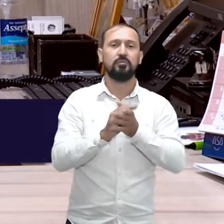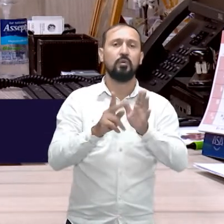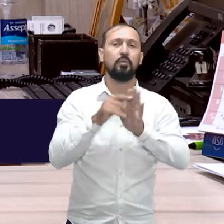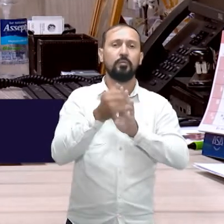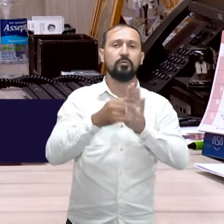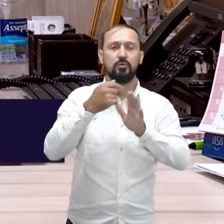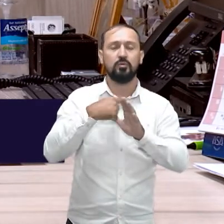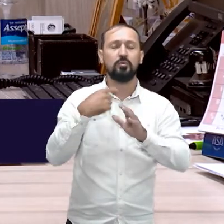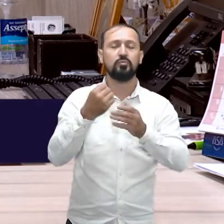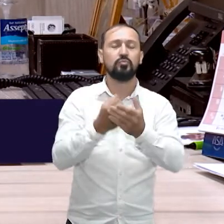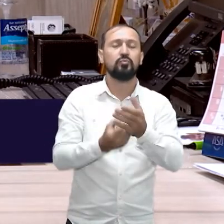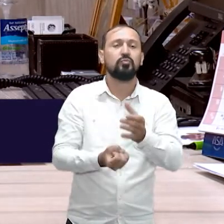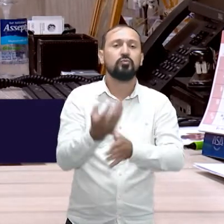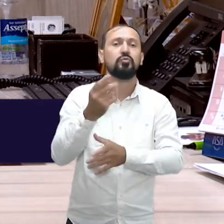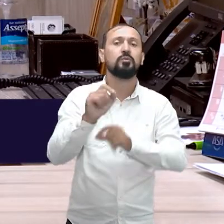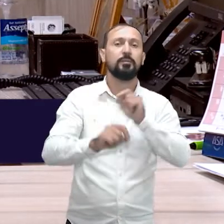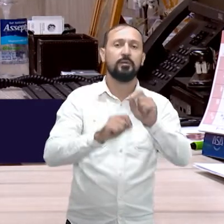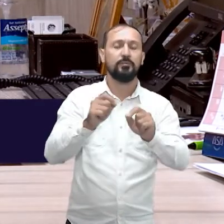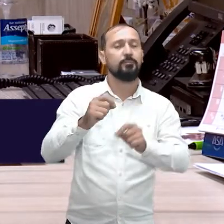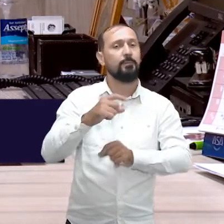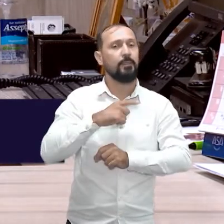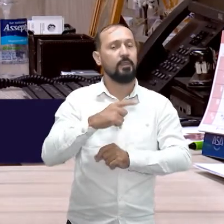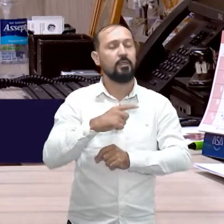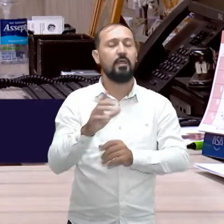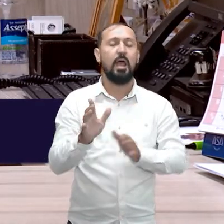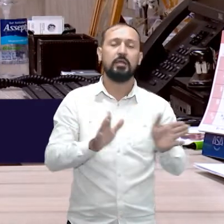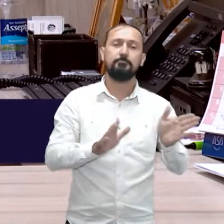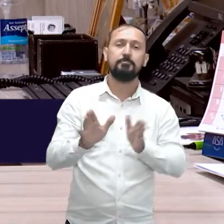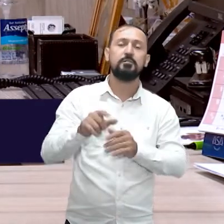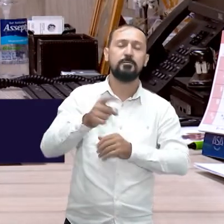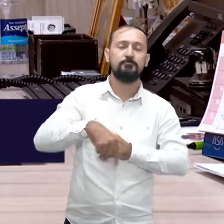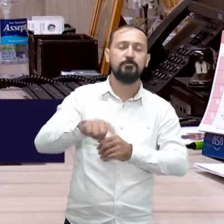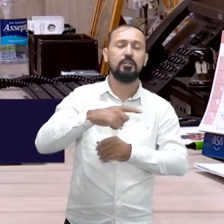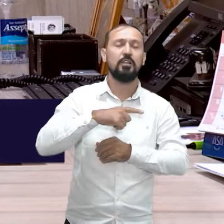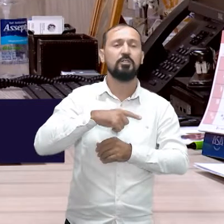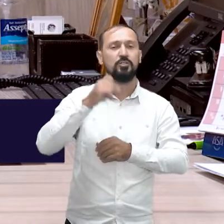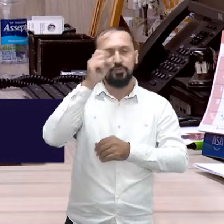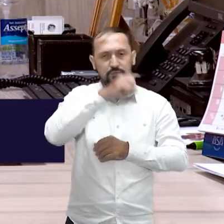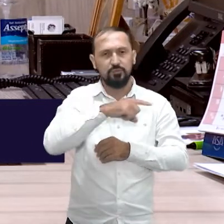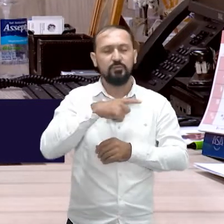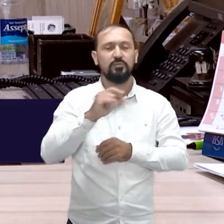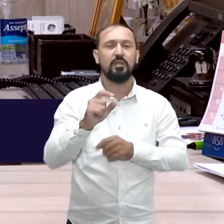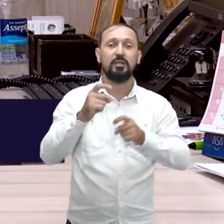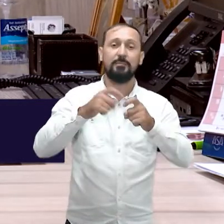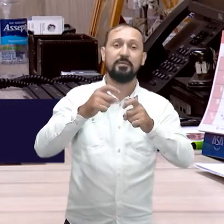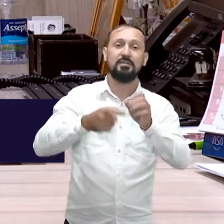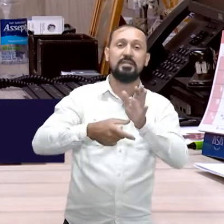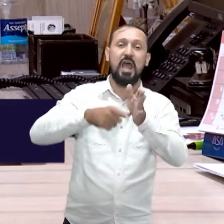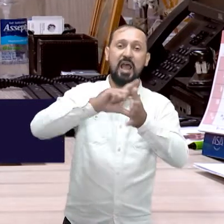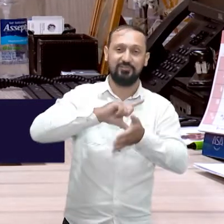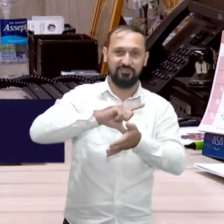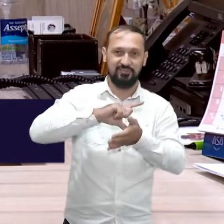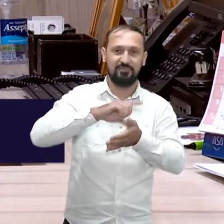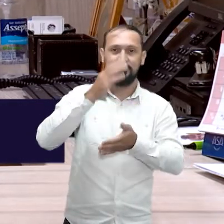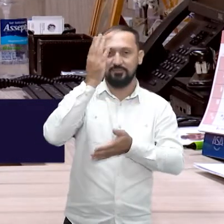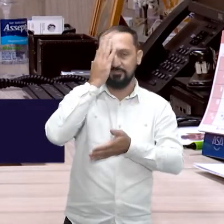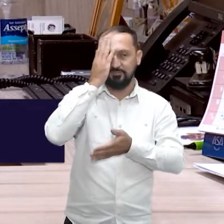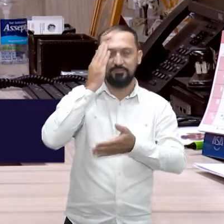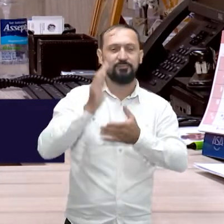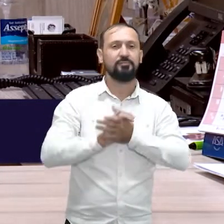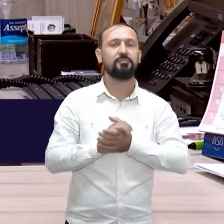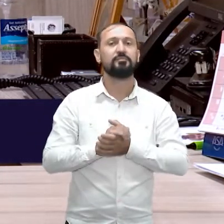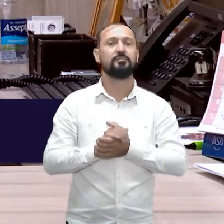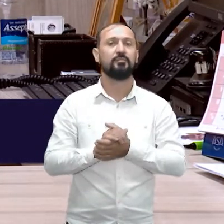capital. Então o projeto nasceu com essa ideologia, para que tivesse que dar acesso às pessoas com dificuldade de